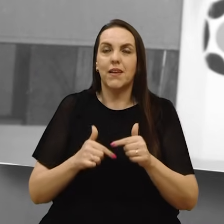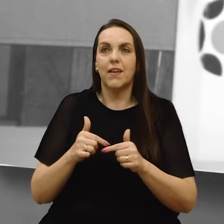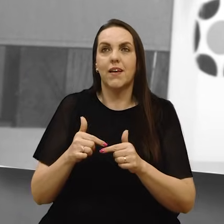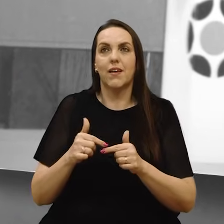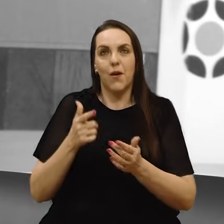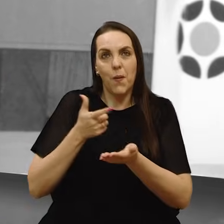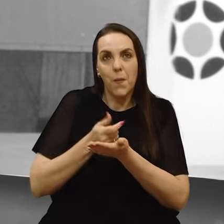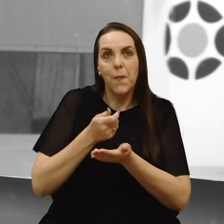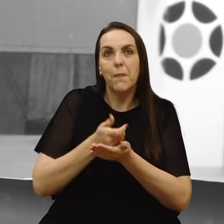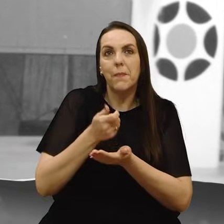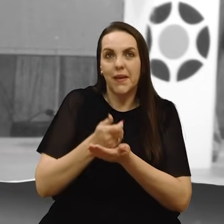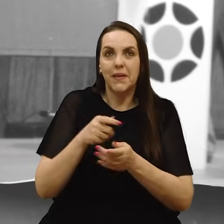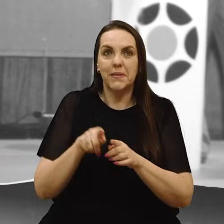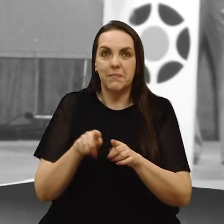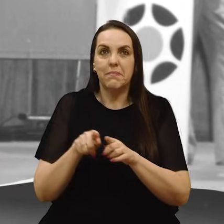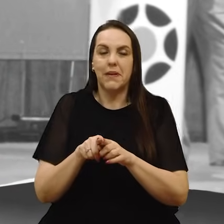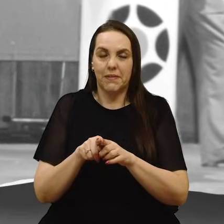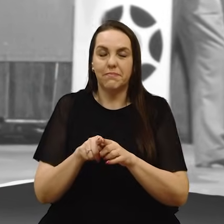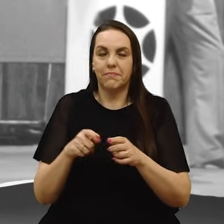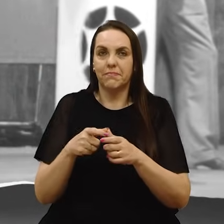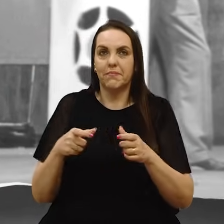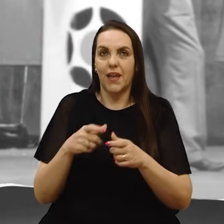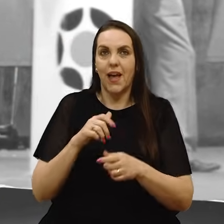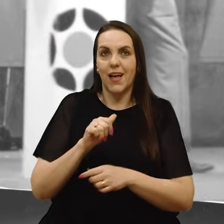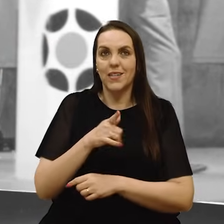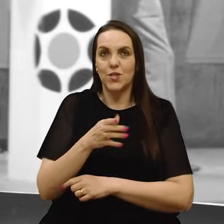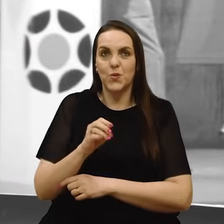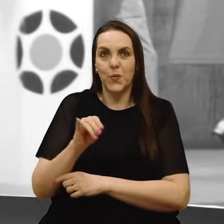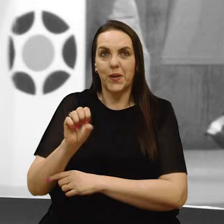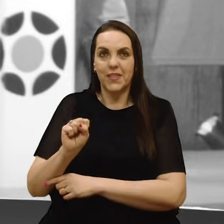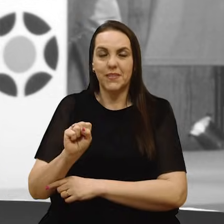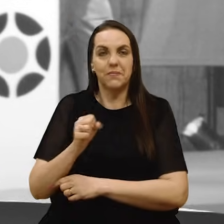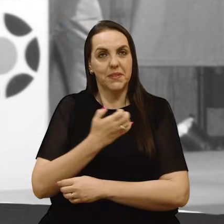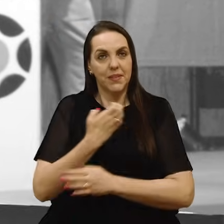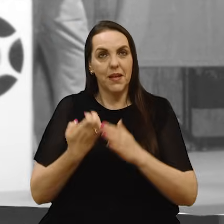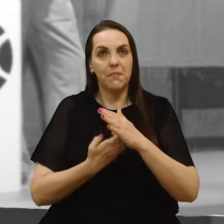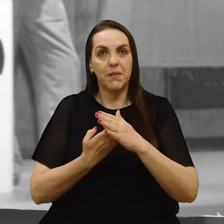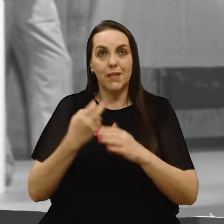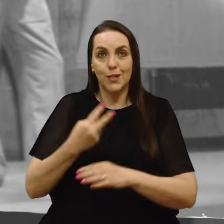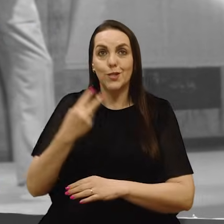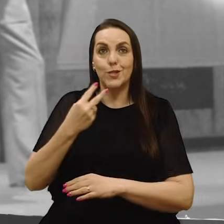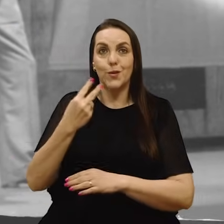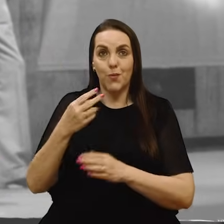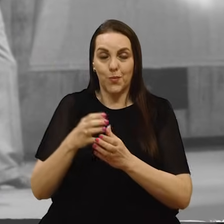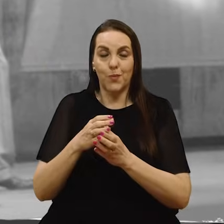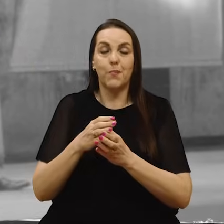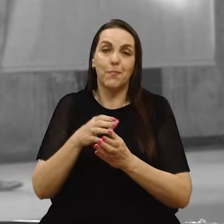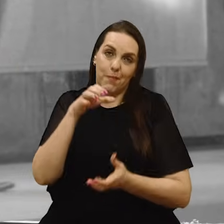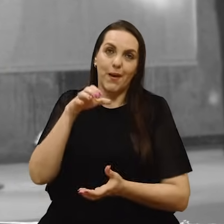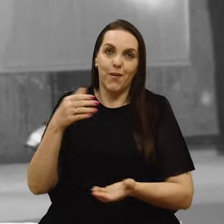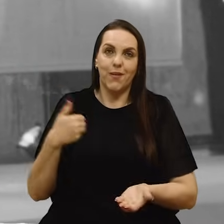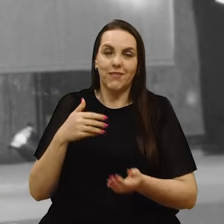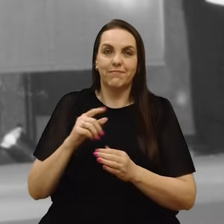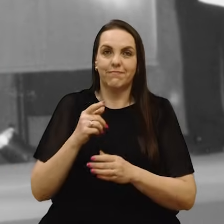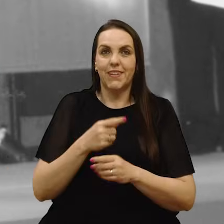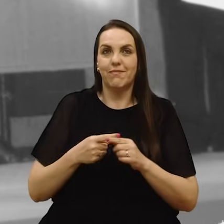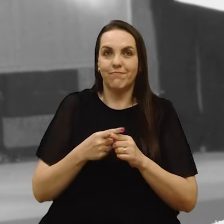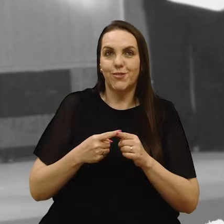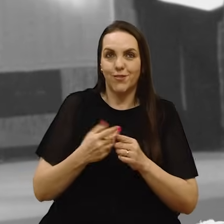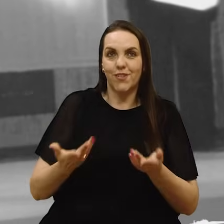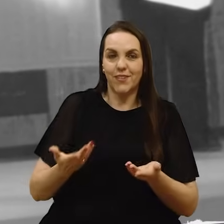a trabalhar, fui comprando ações na empresa e me tornei também o segundo maior